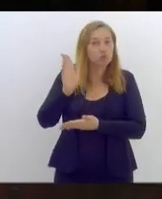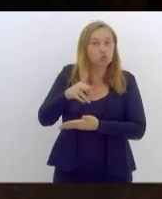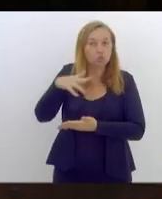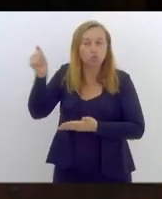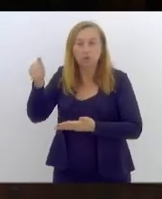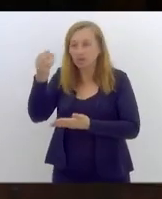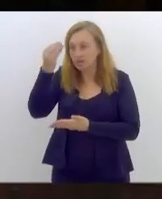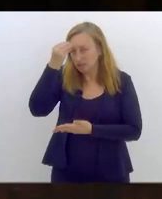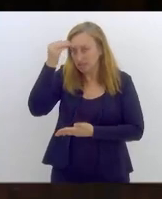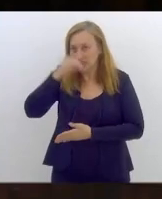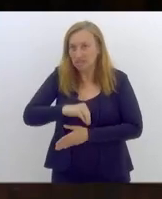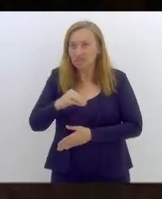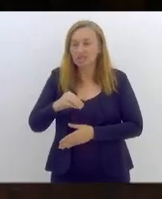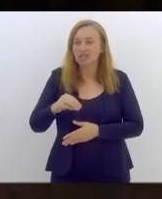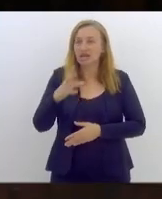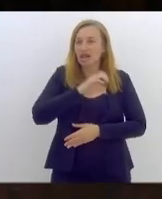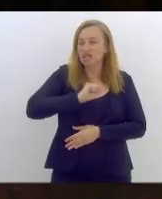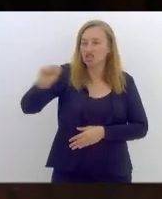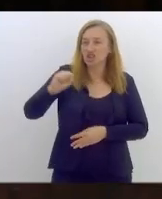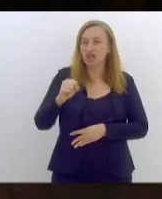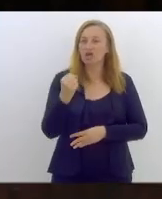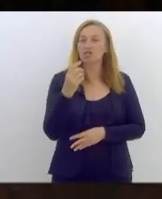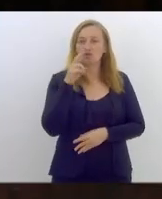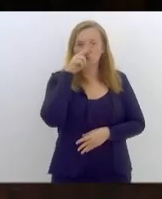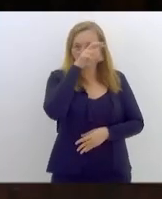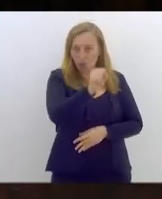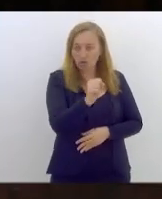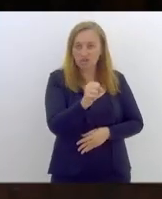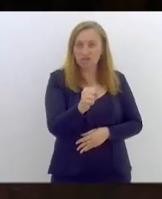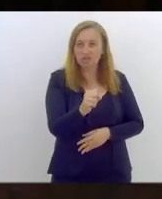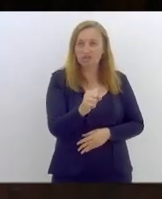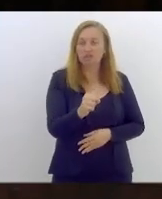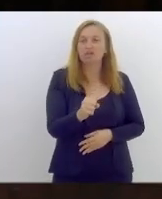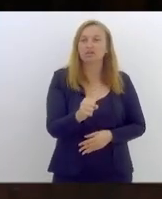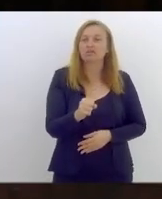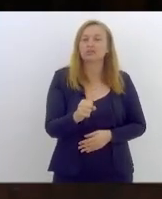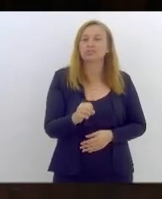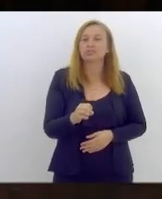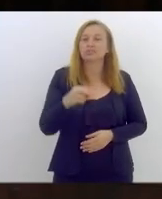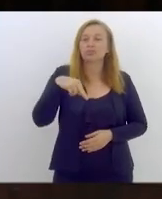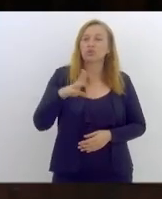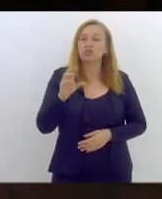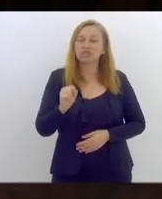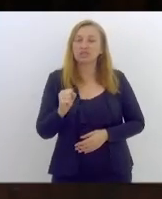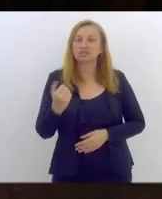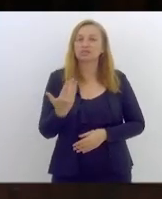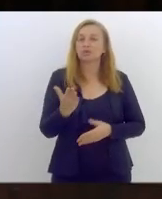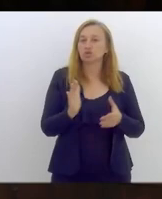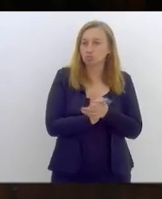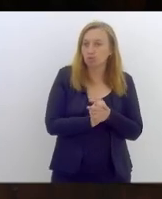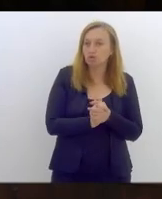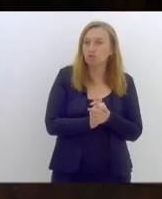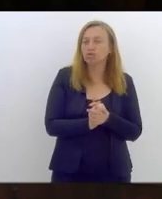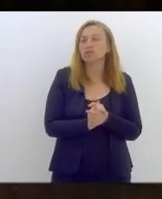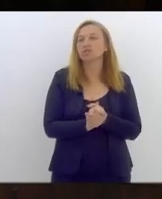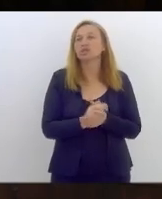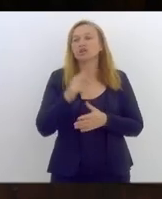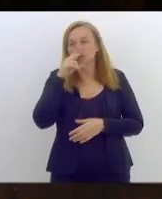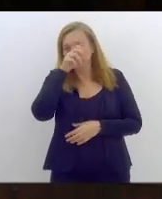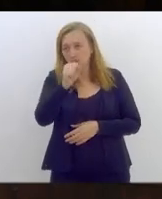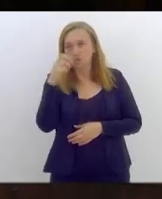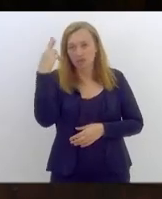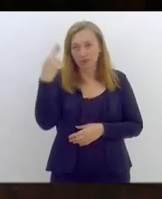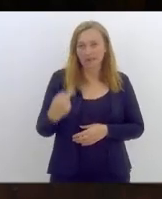jamais. Então, axé, muita força para o Muniz, meu companheiro, muita força para a